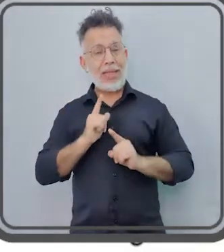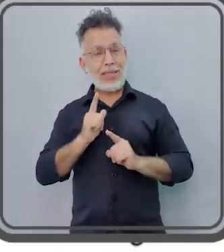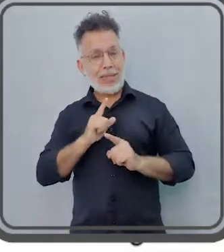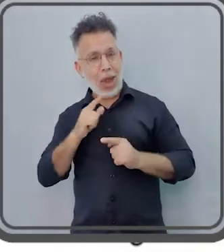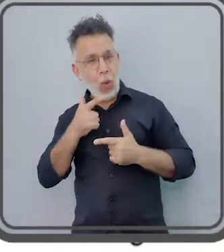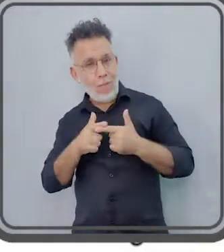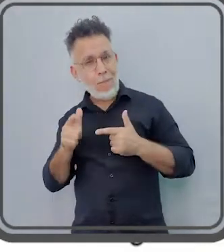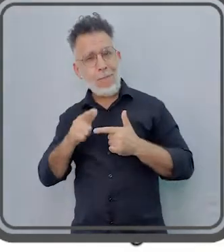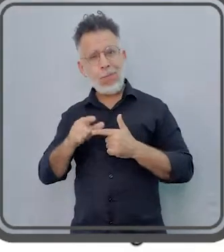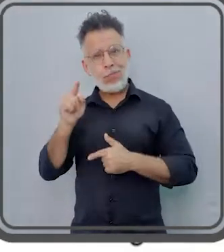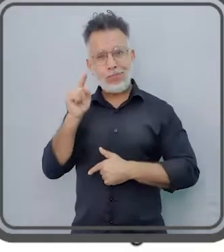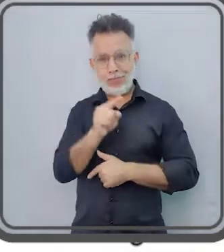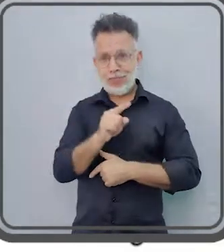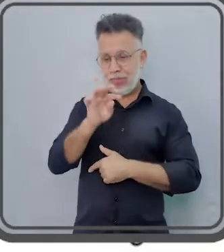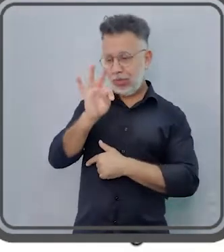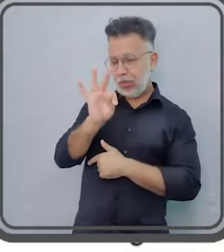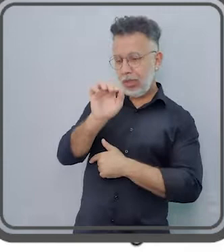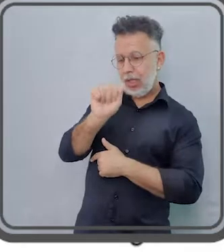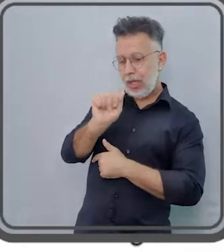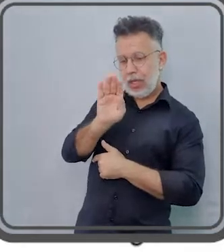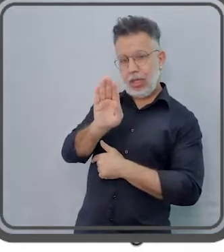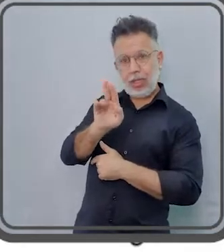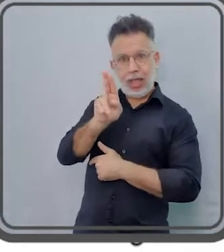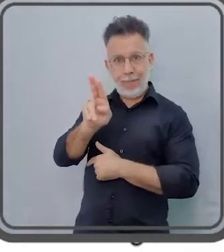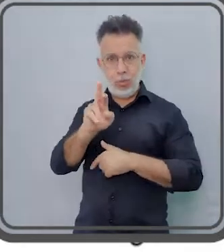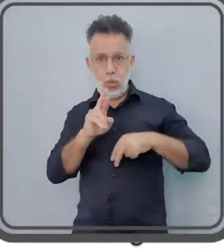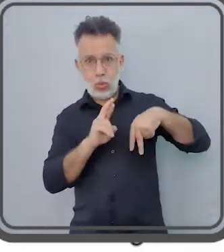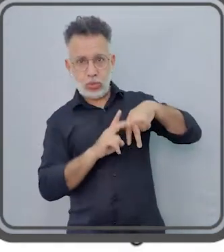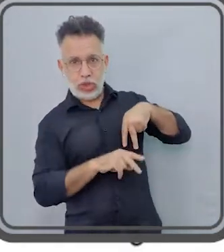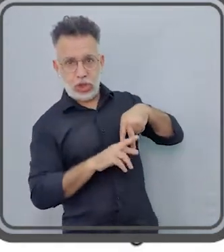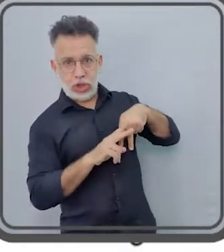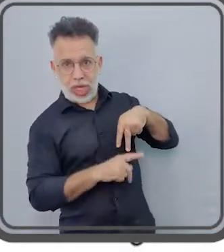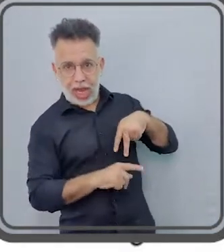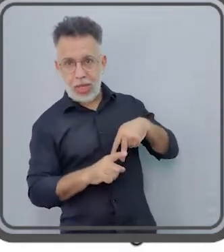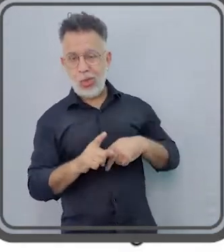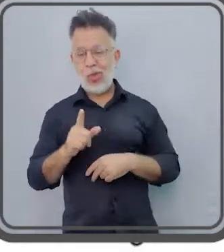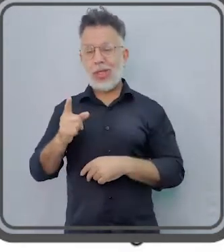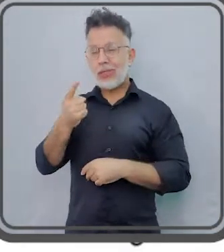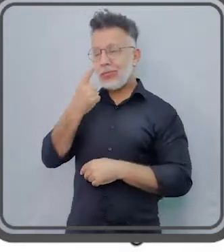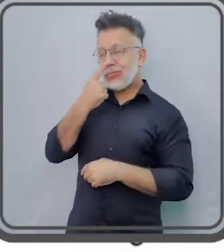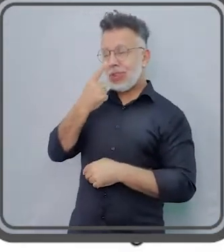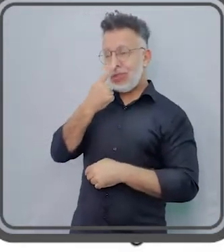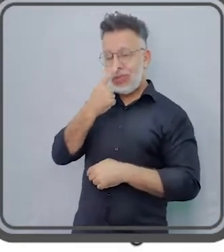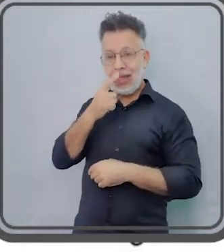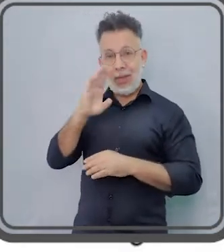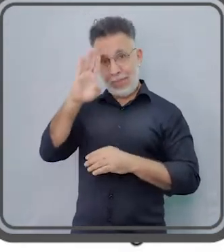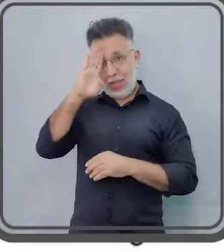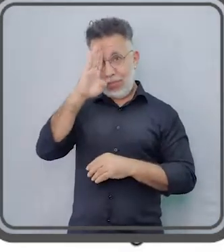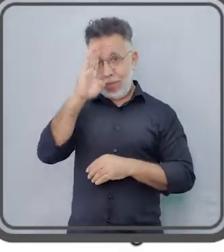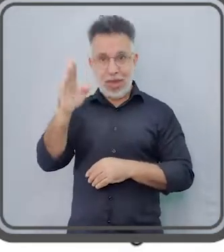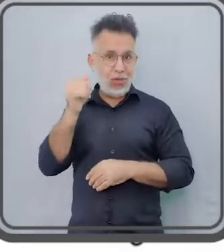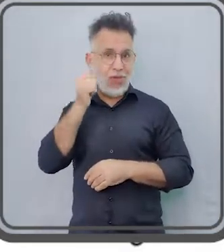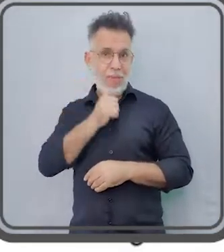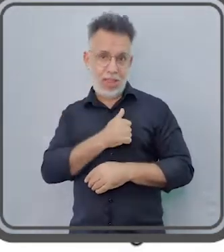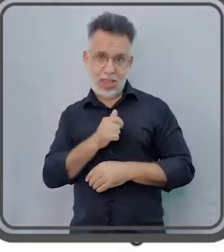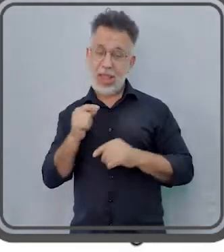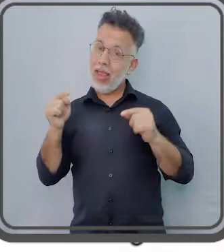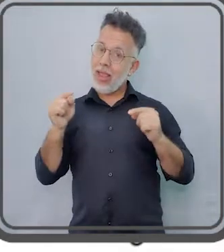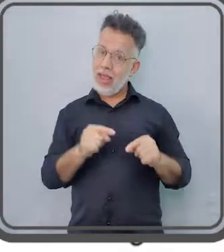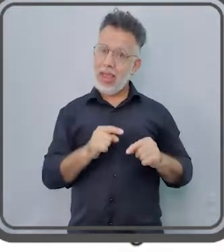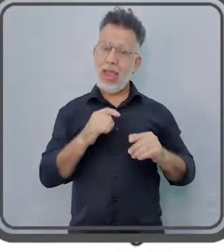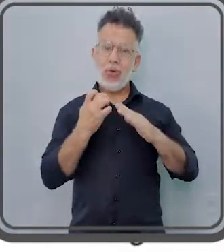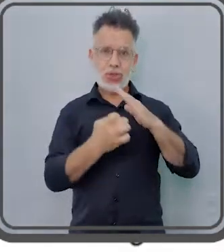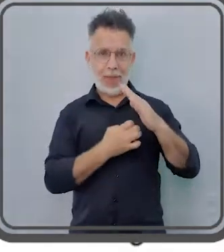um viés de tabu e de gênero quando a gente fala de intimidade e sexualidade, especificamente feminina, que é o ambiente que a